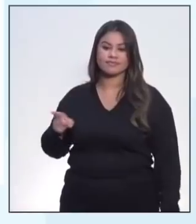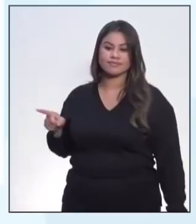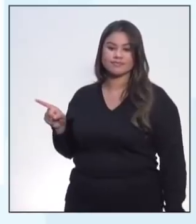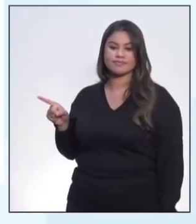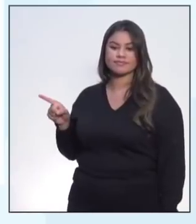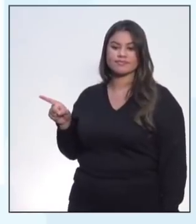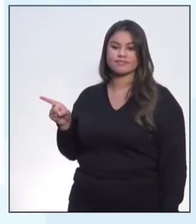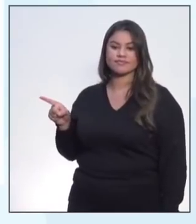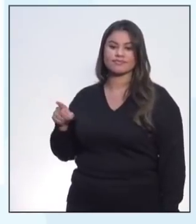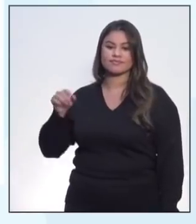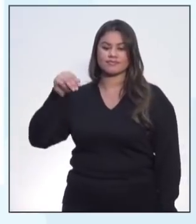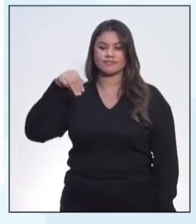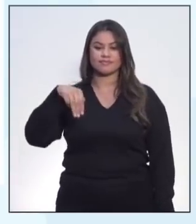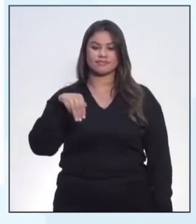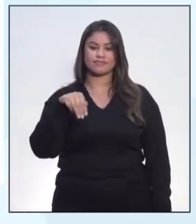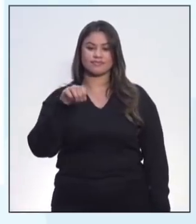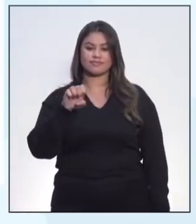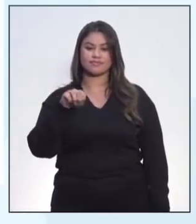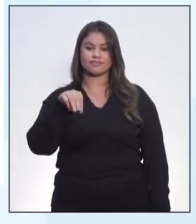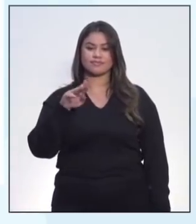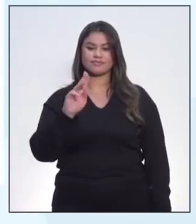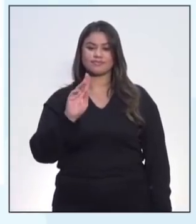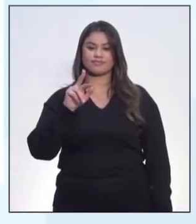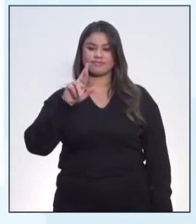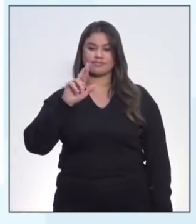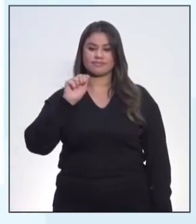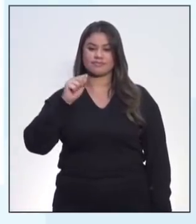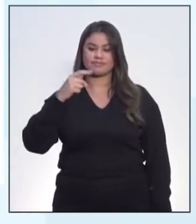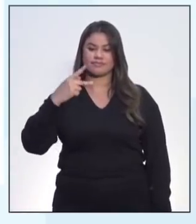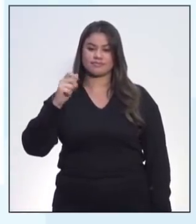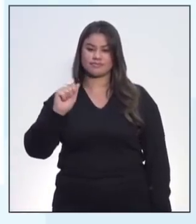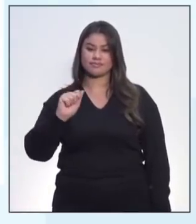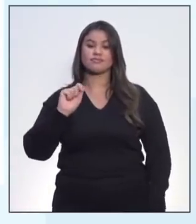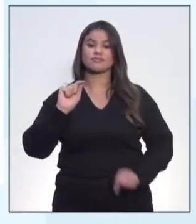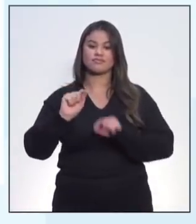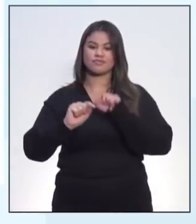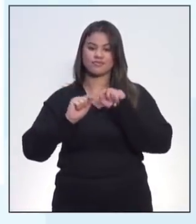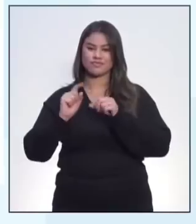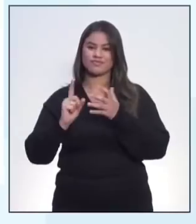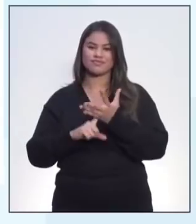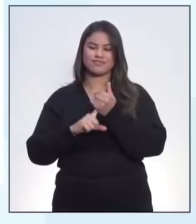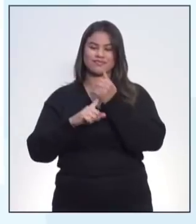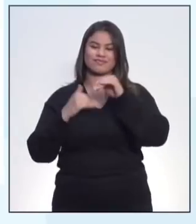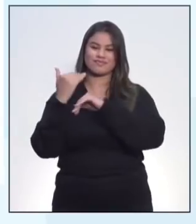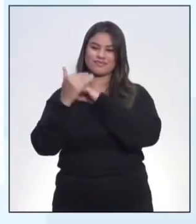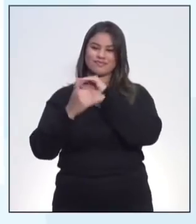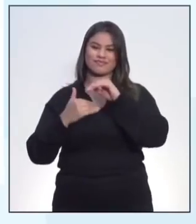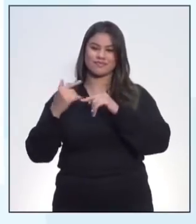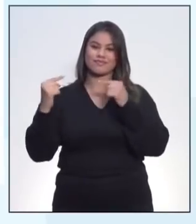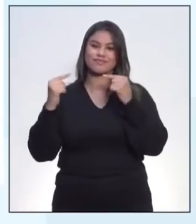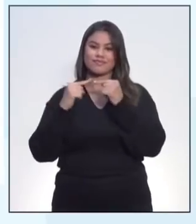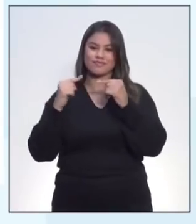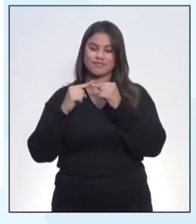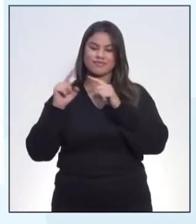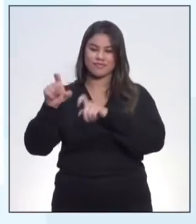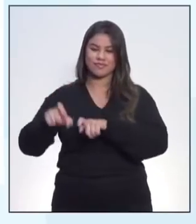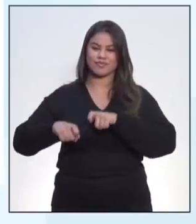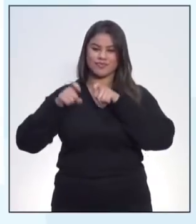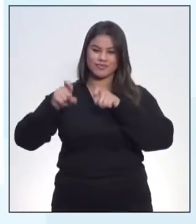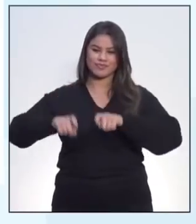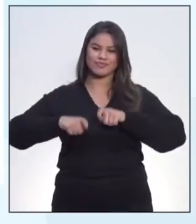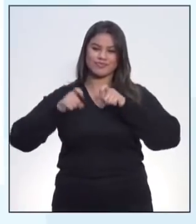Brasileira de Agropecuária, a absoluta tecnologia, desenvolvimento de tecnologia para o campo,